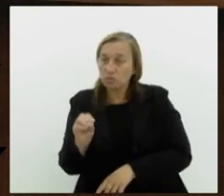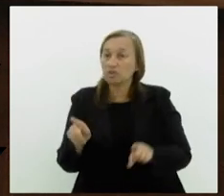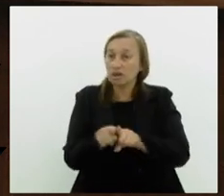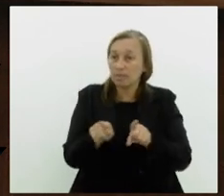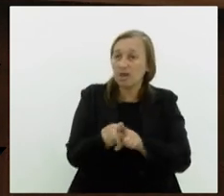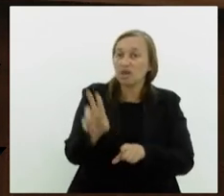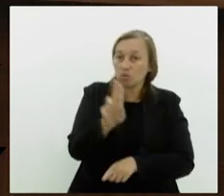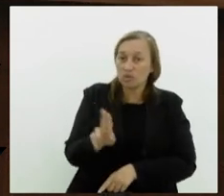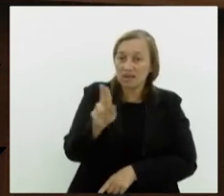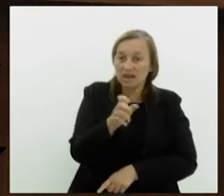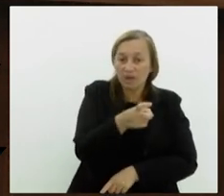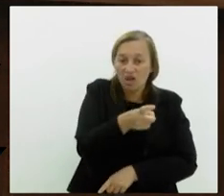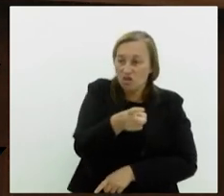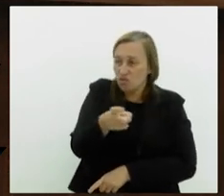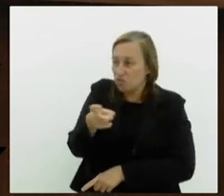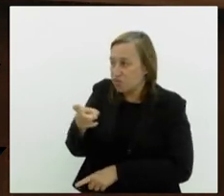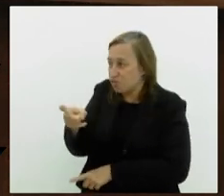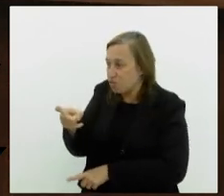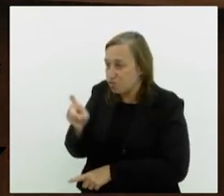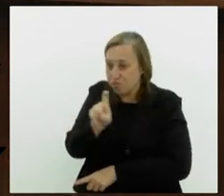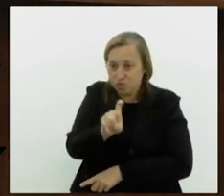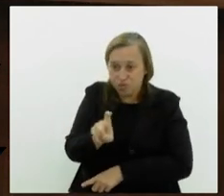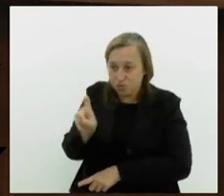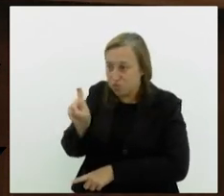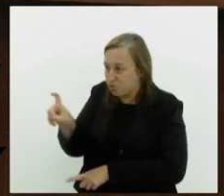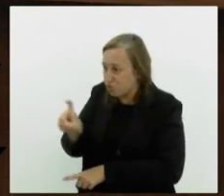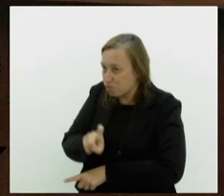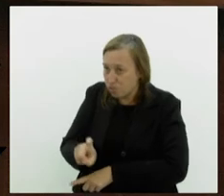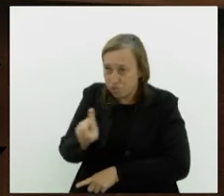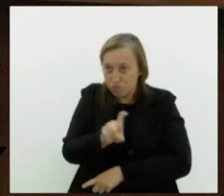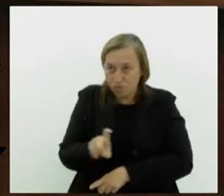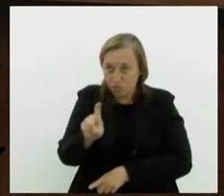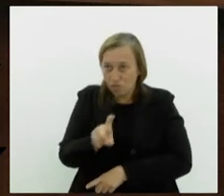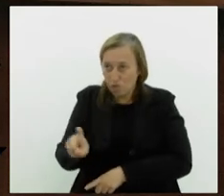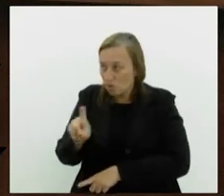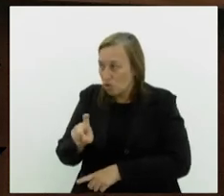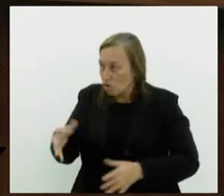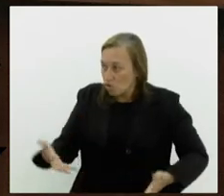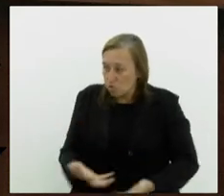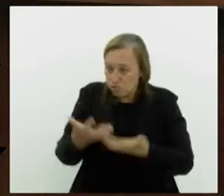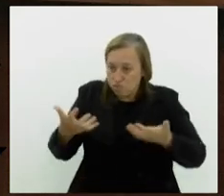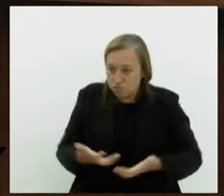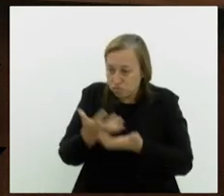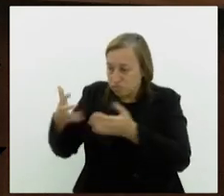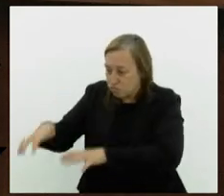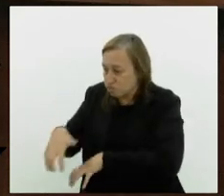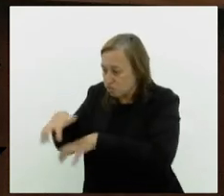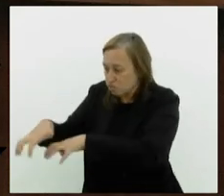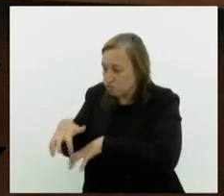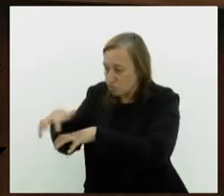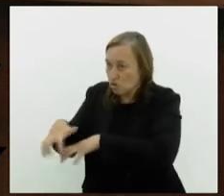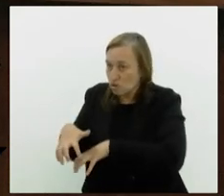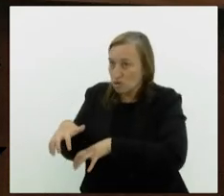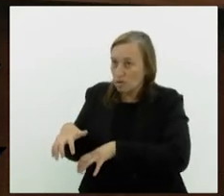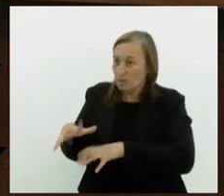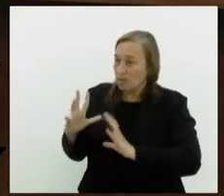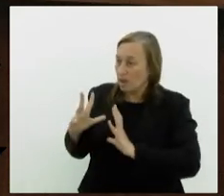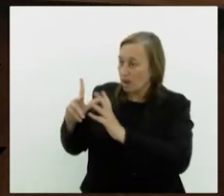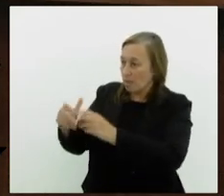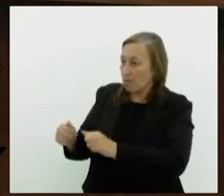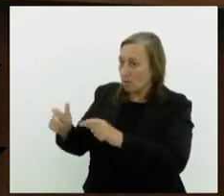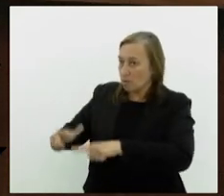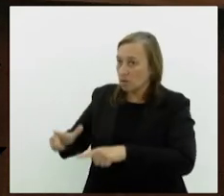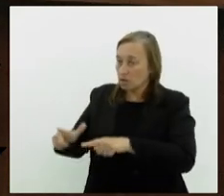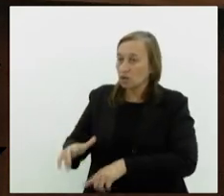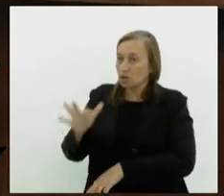uma inundação daquela área, lavou-se toda a agricultura da região e, ao se lavar aquele ambiente, o